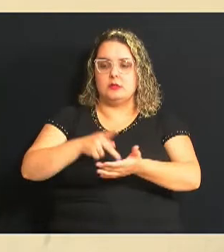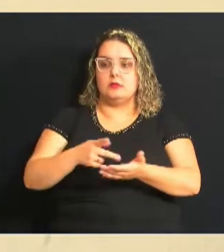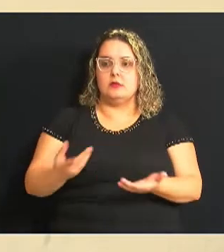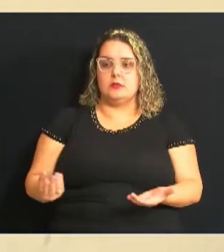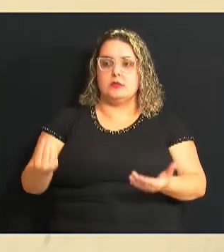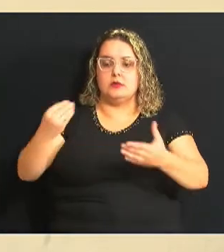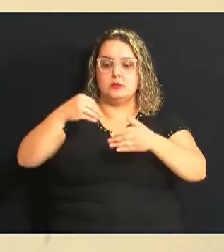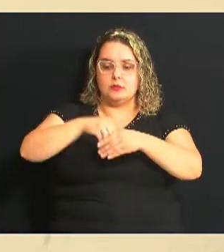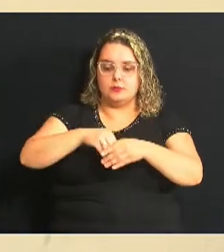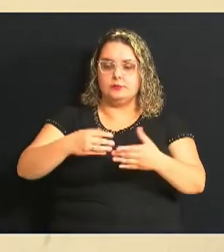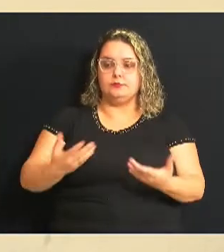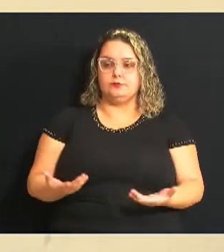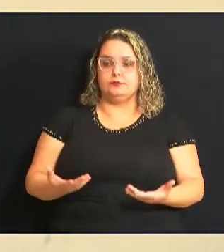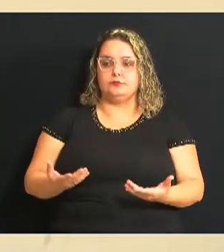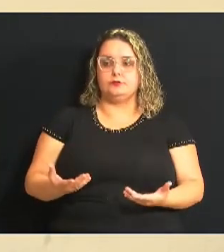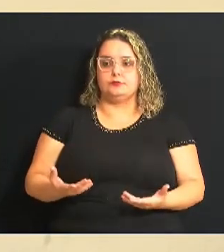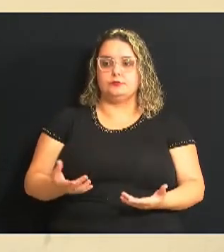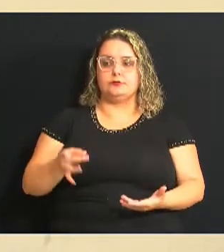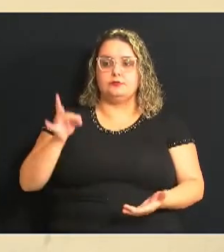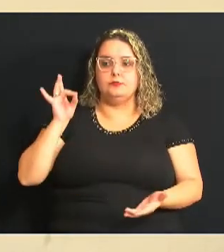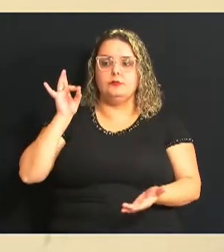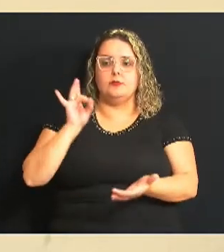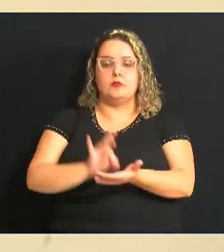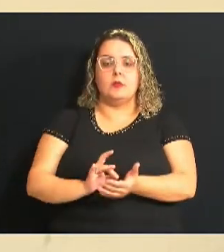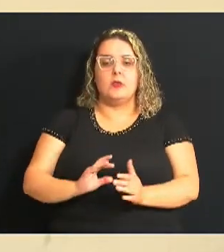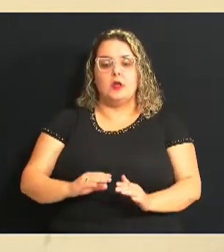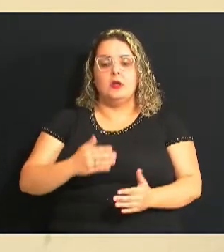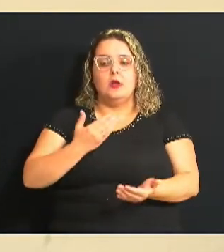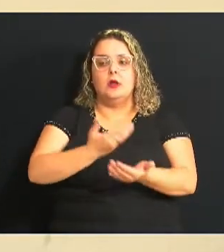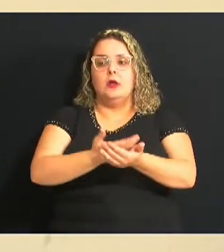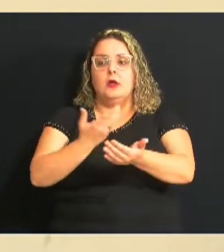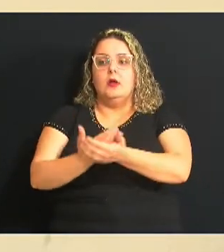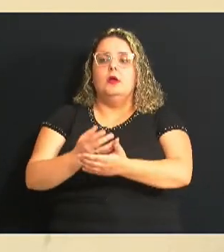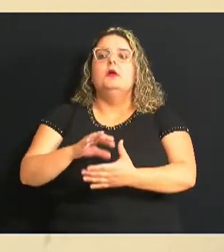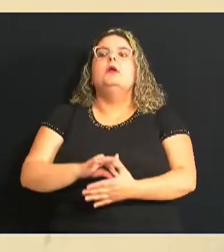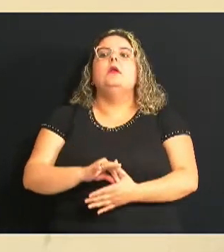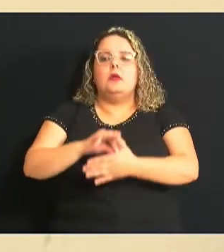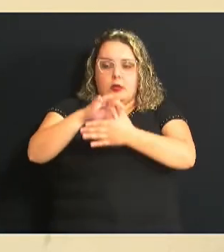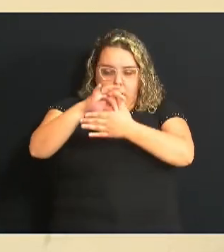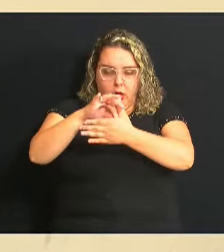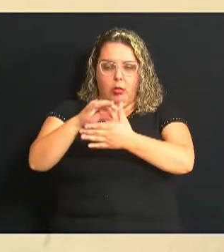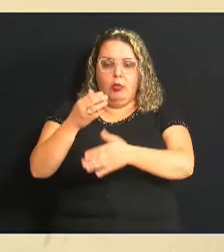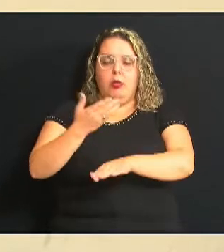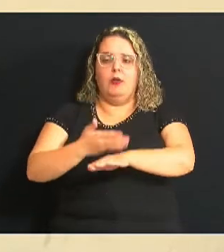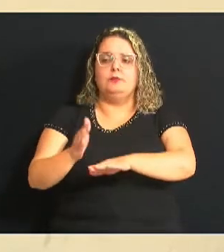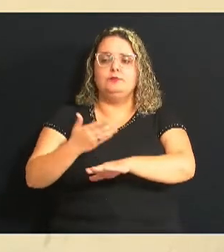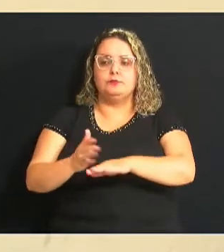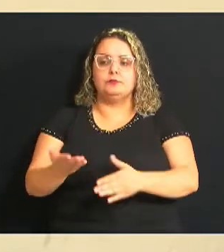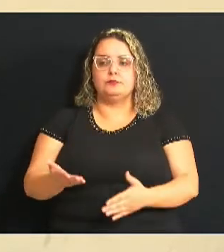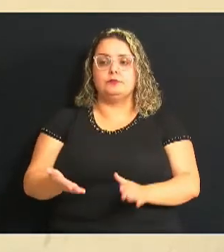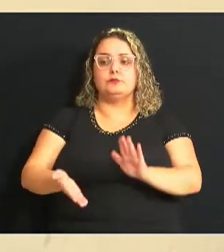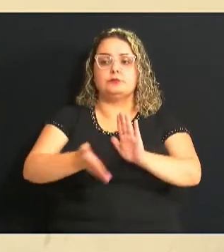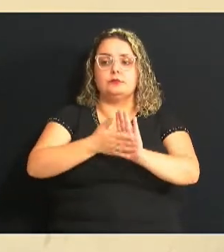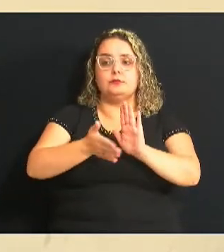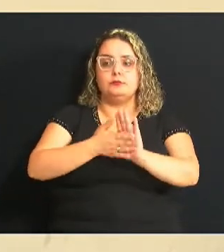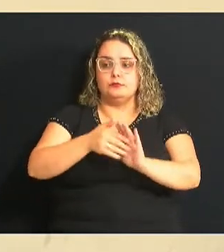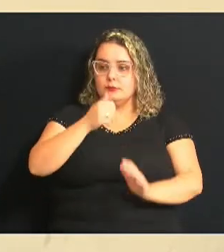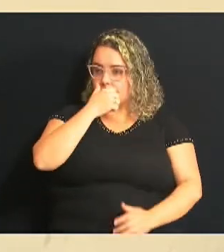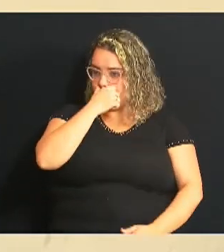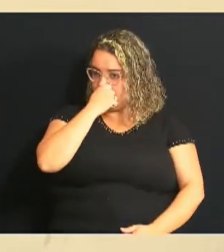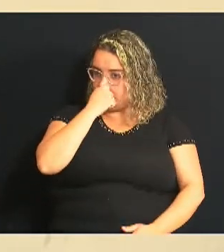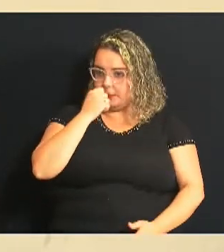tendo como uma verdadeira escola de liderança e de prática, com o propósito de